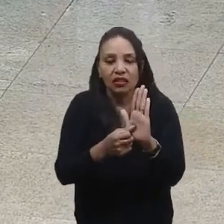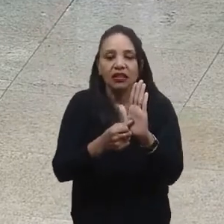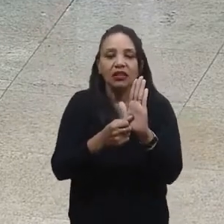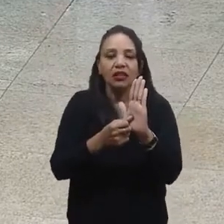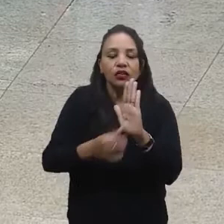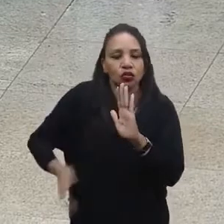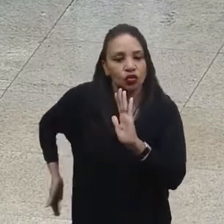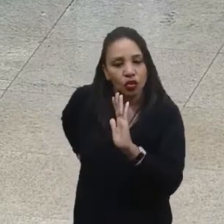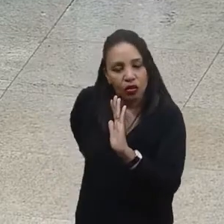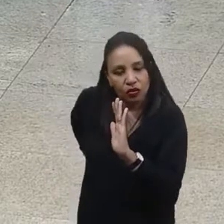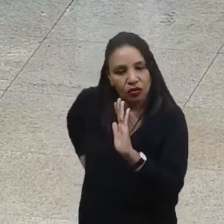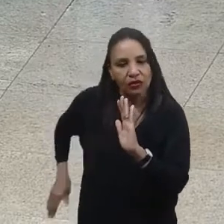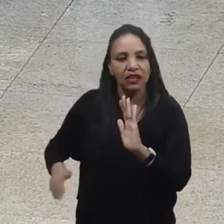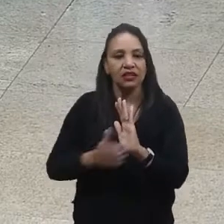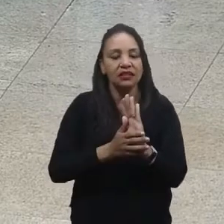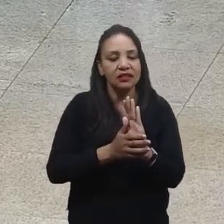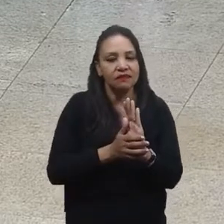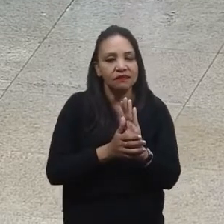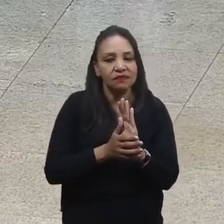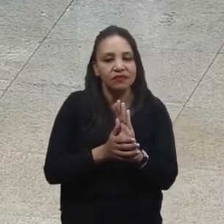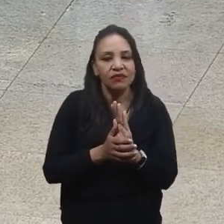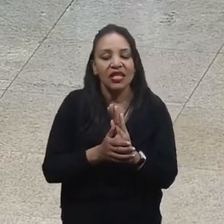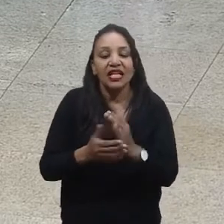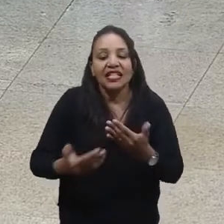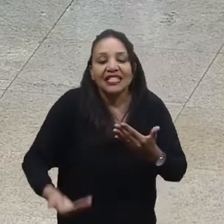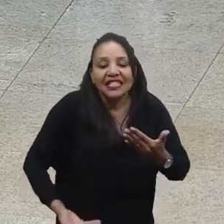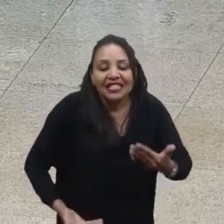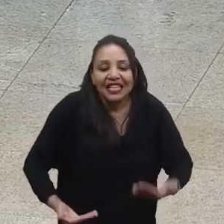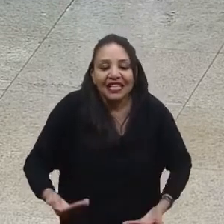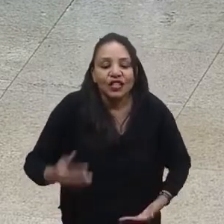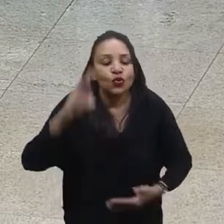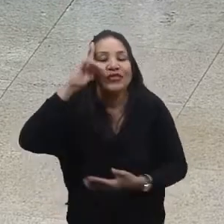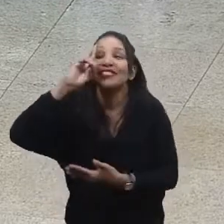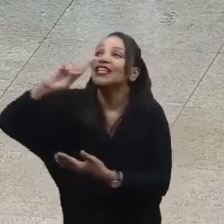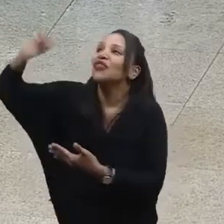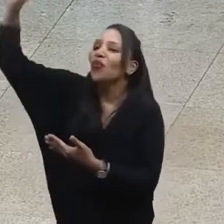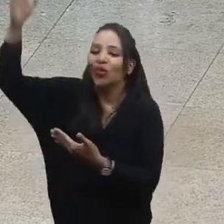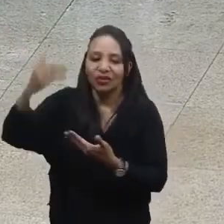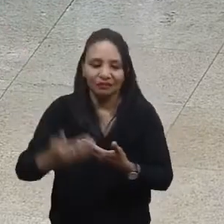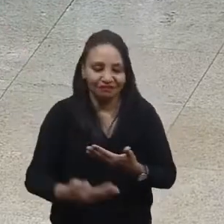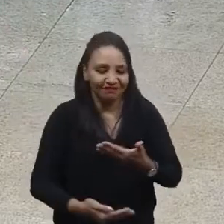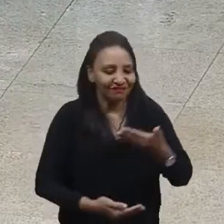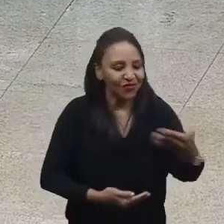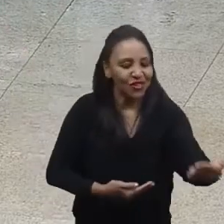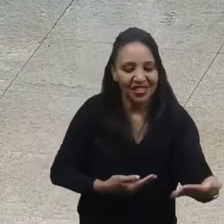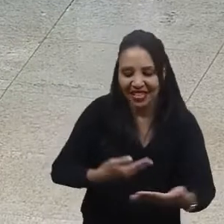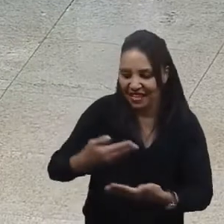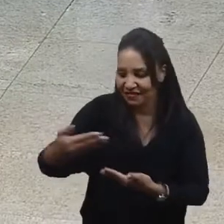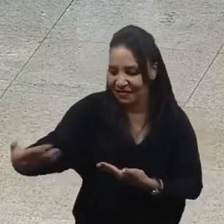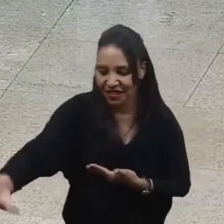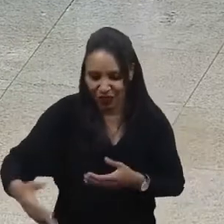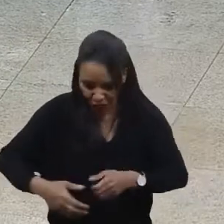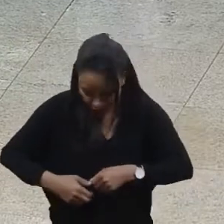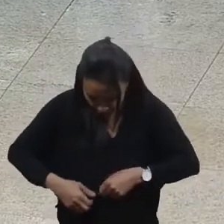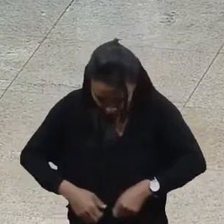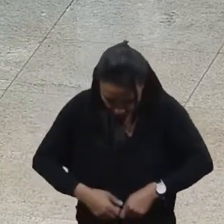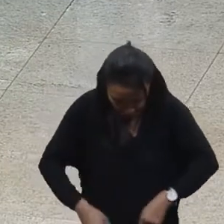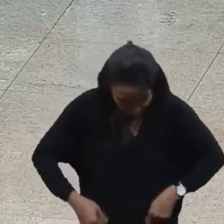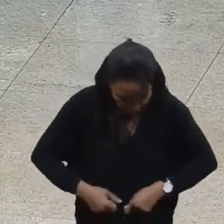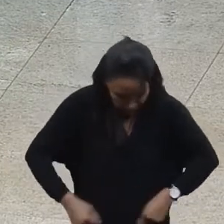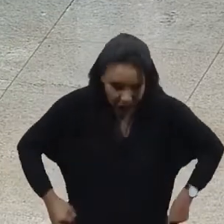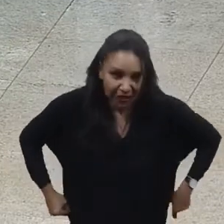e passando os ele virar essa imagem belíssima imaginar o senhor né se colocando avental